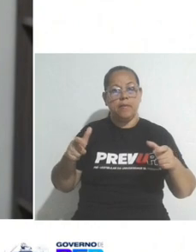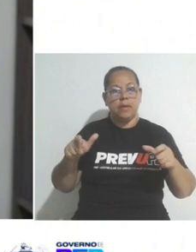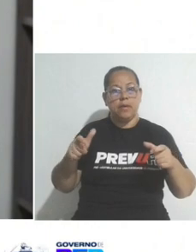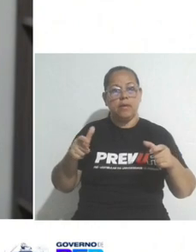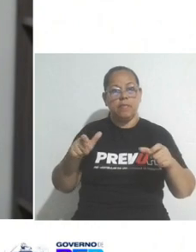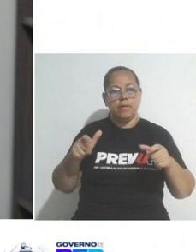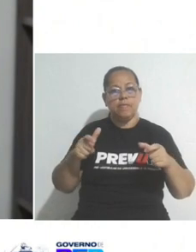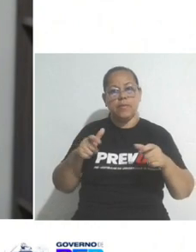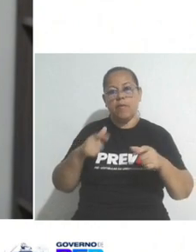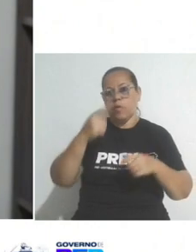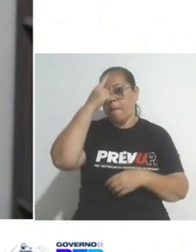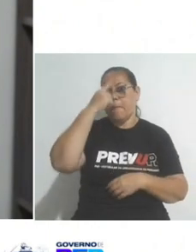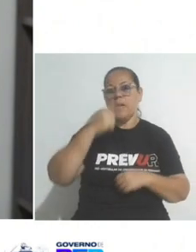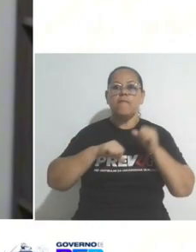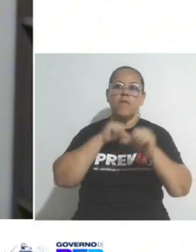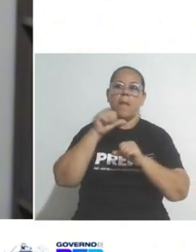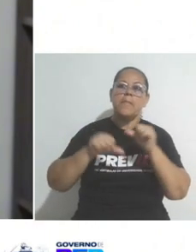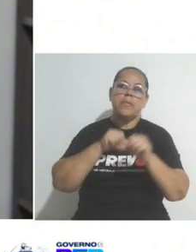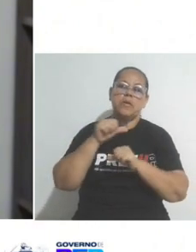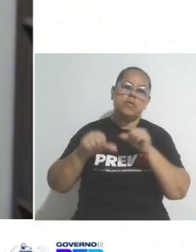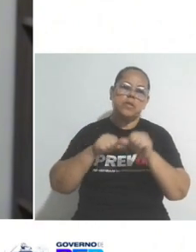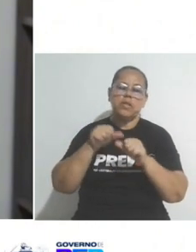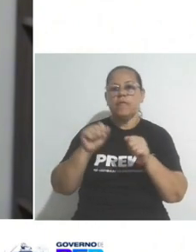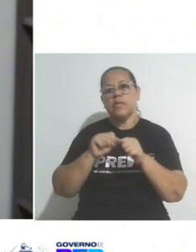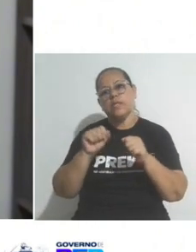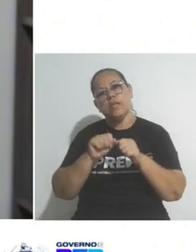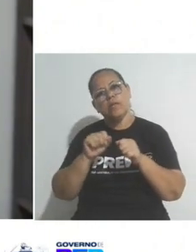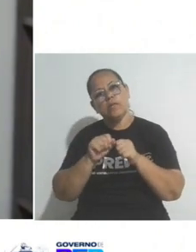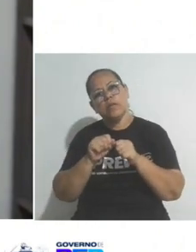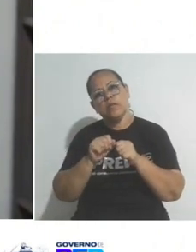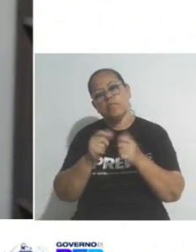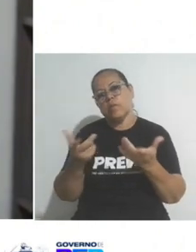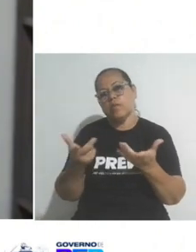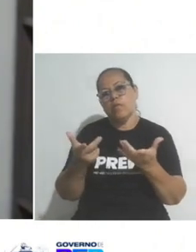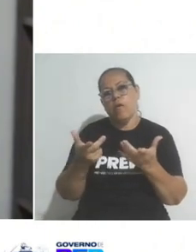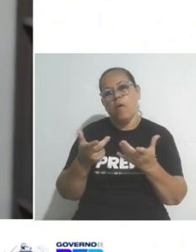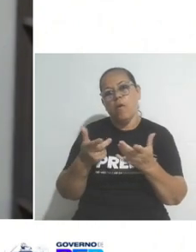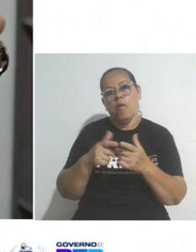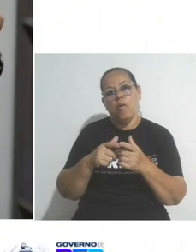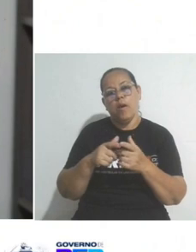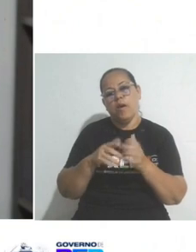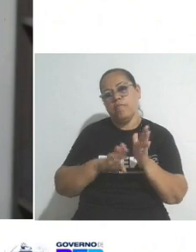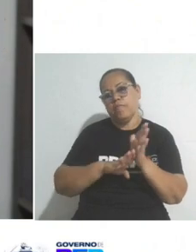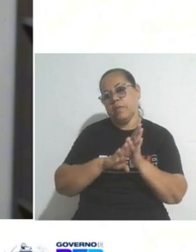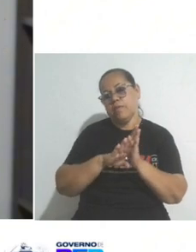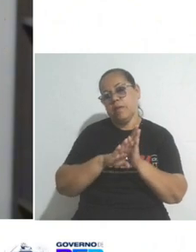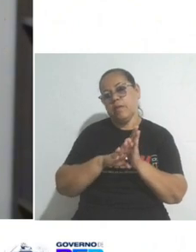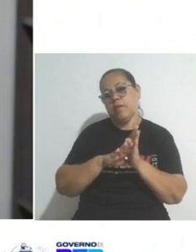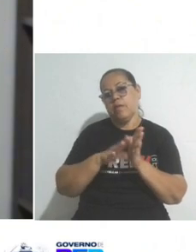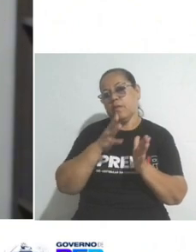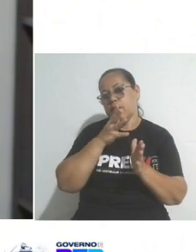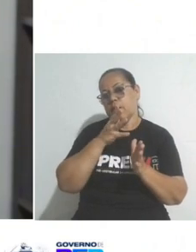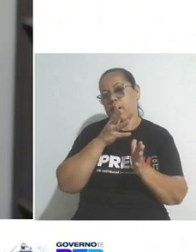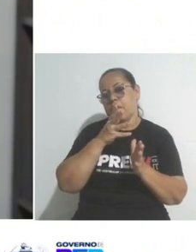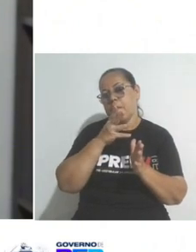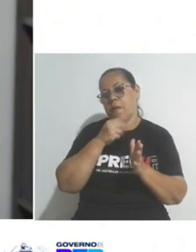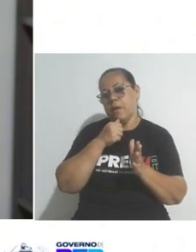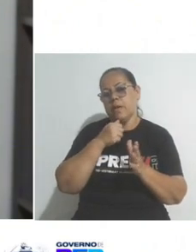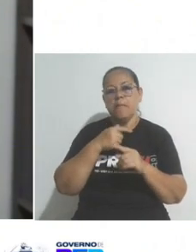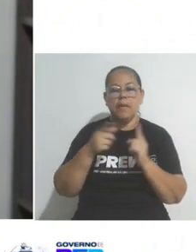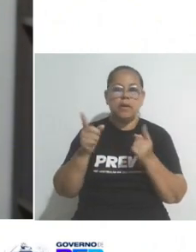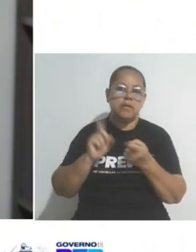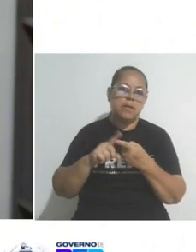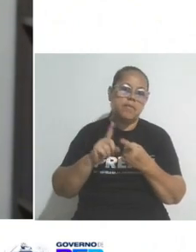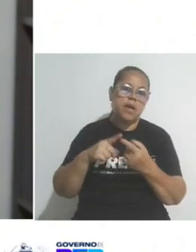do país se altera fazendo com que a gente tenha um crescimento mais lento porque nasce menos gente mas também